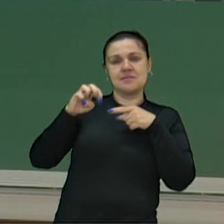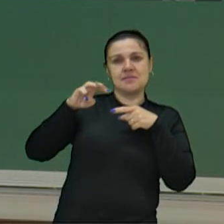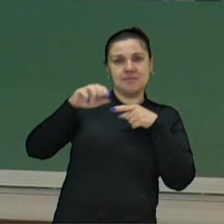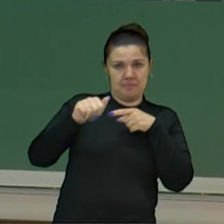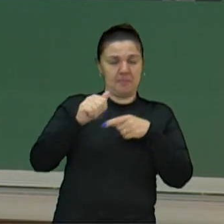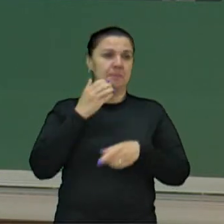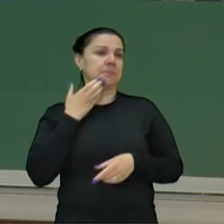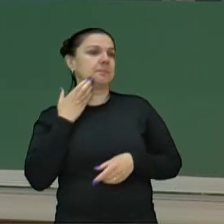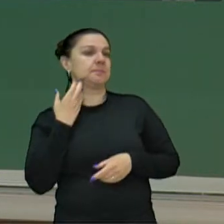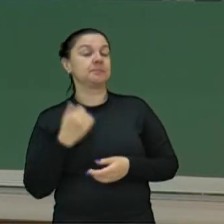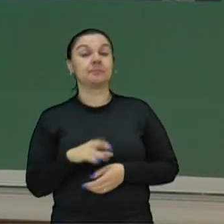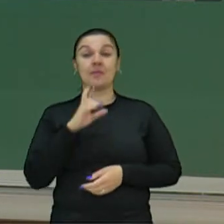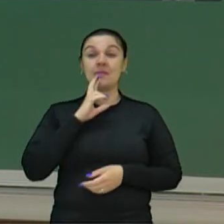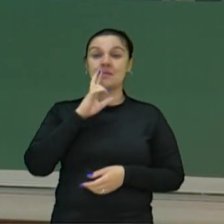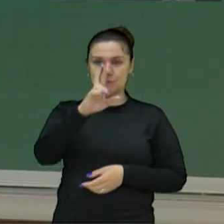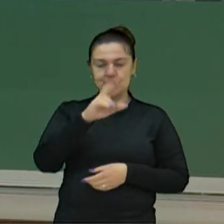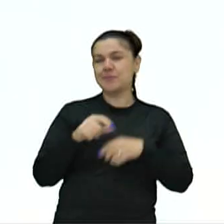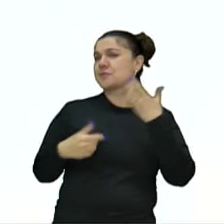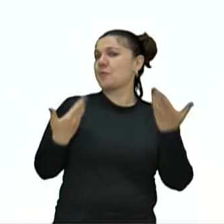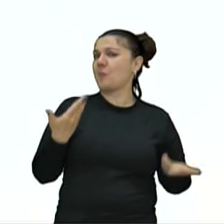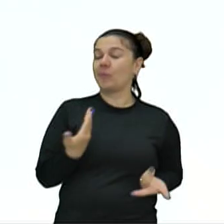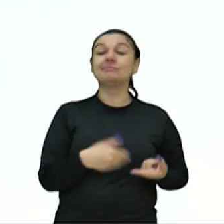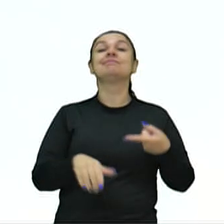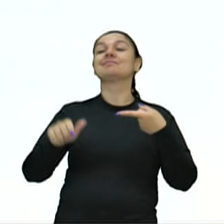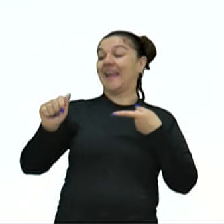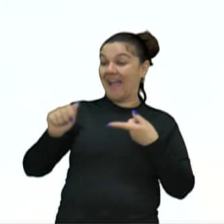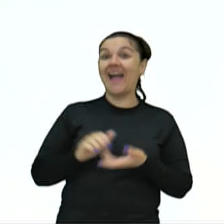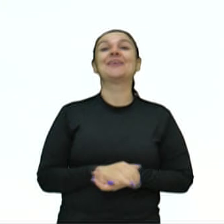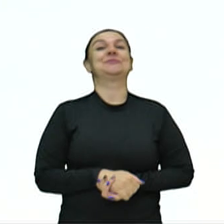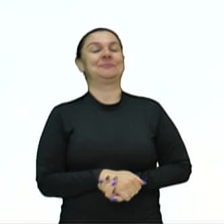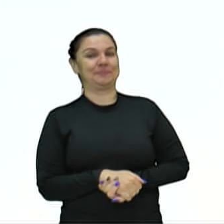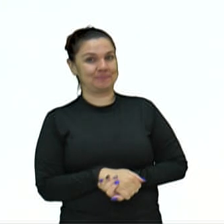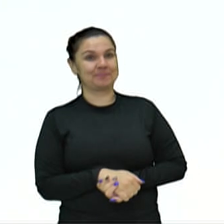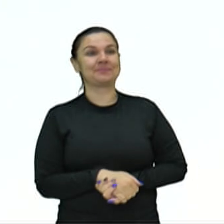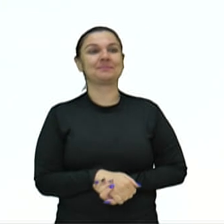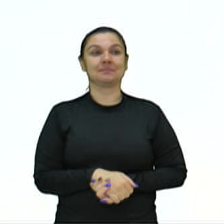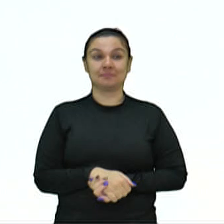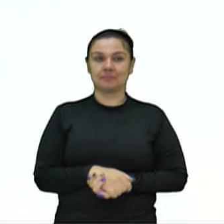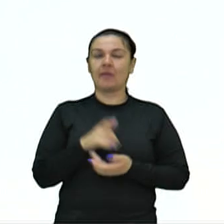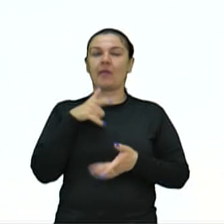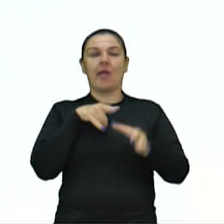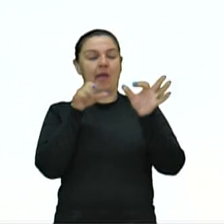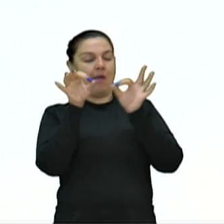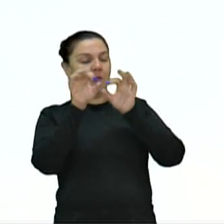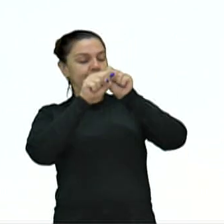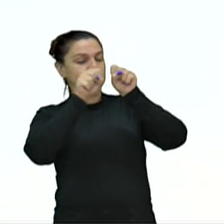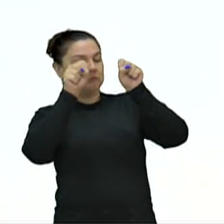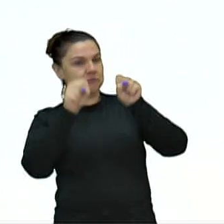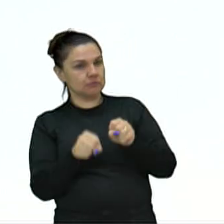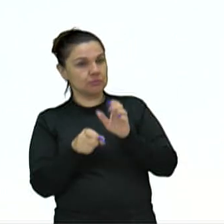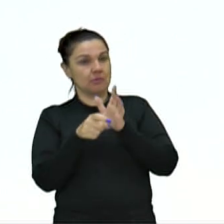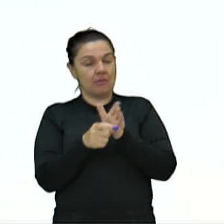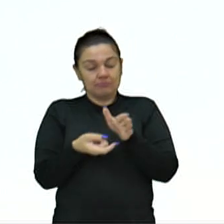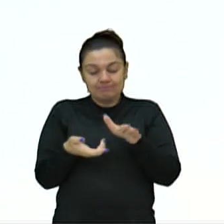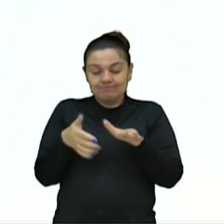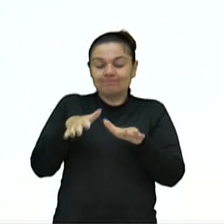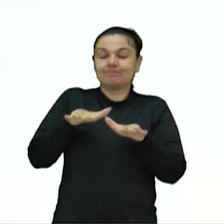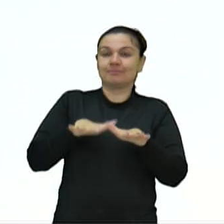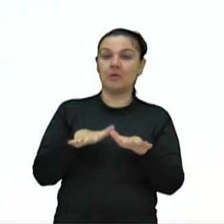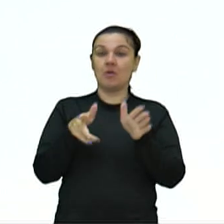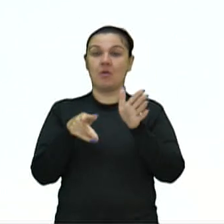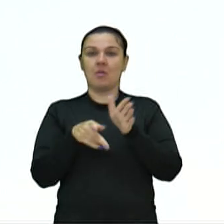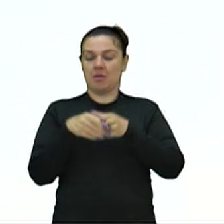Foucault? A resposta correta, então, é a alternativa A. É a estrutura na qual estão inseridos